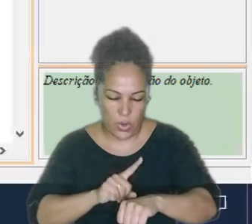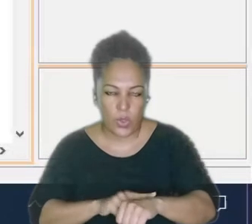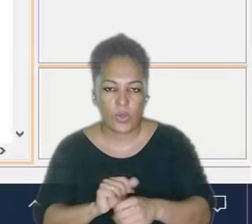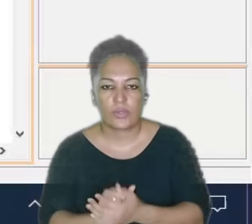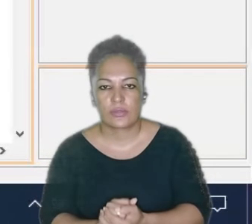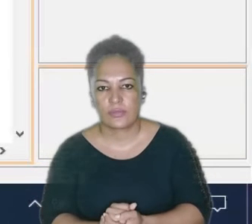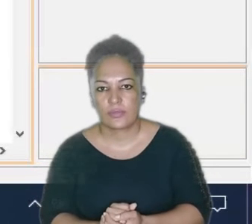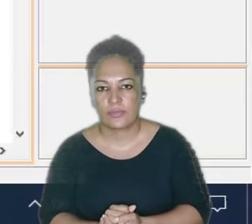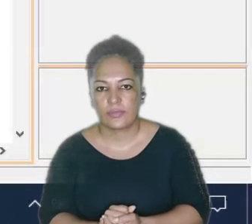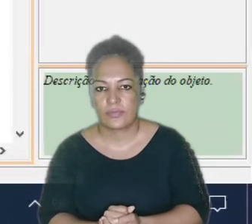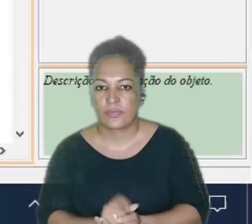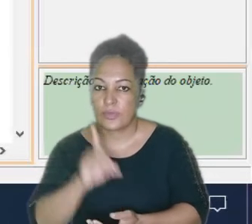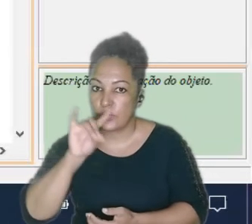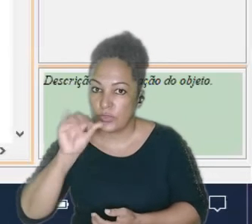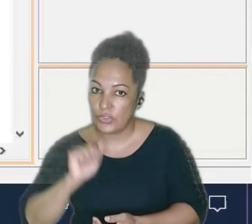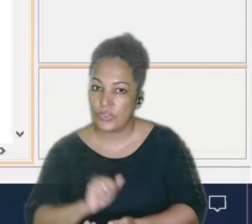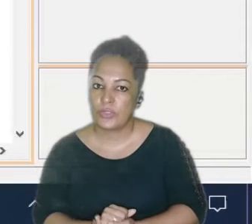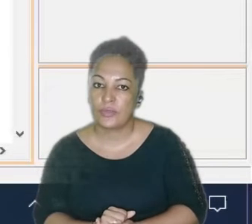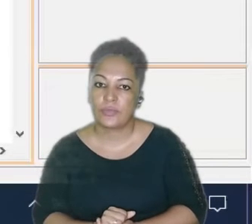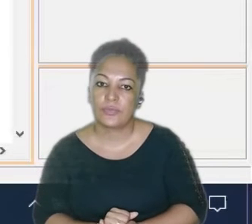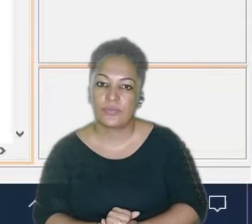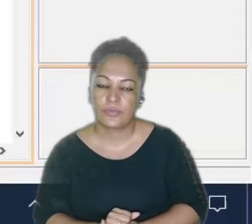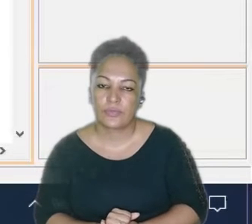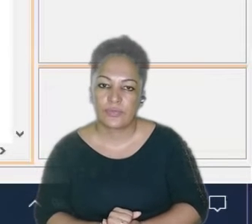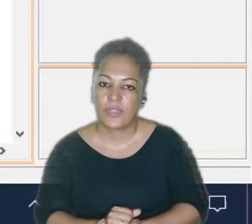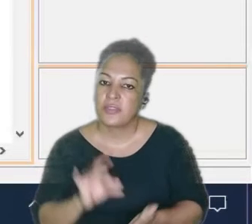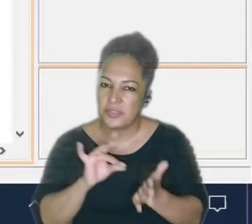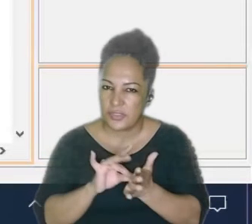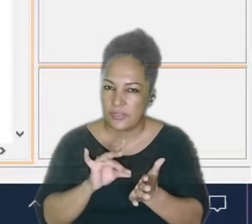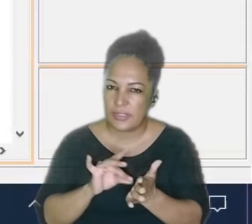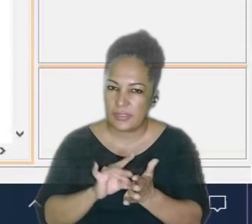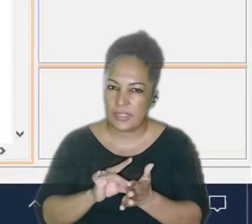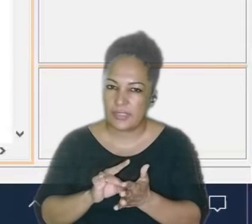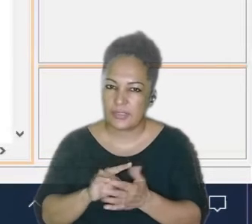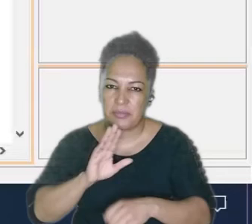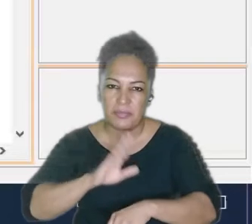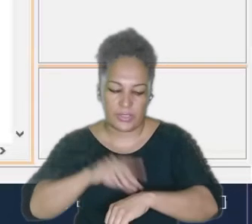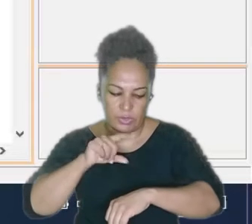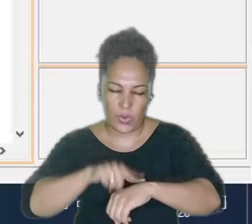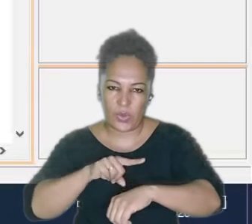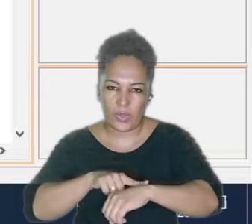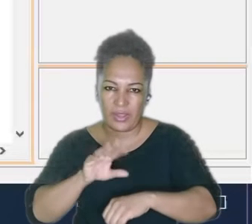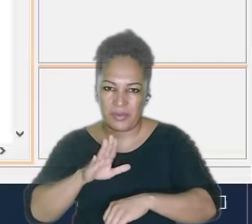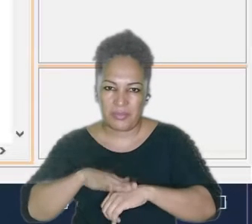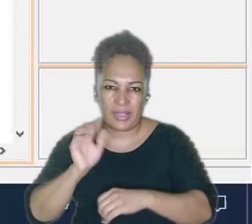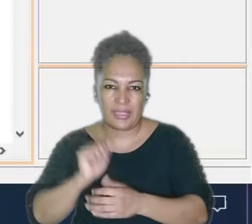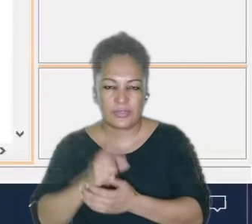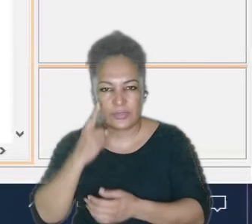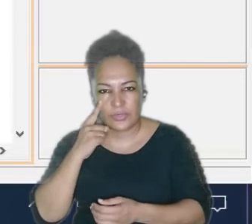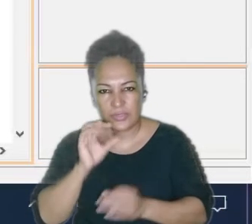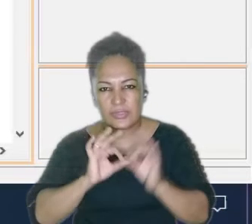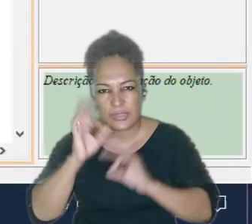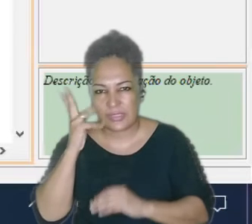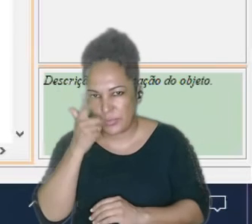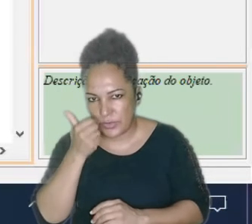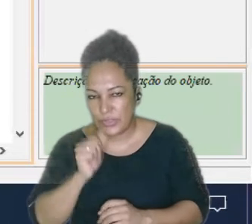os horários, né? As datas. Tá? Na verdade, é mais de um horário. É o horário de...